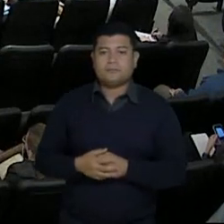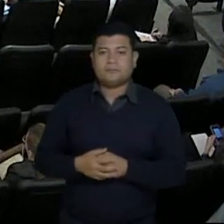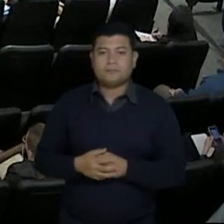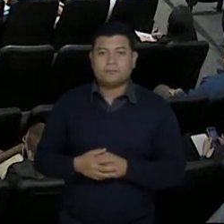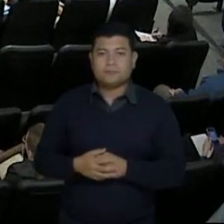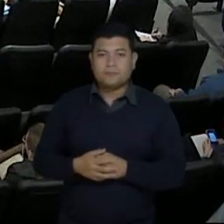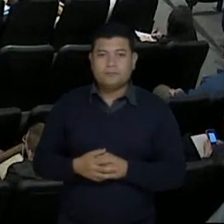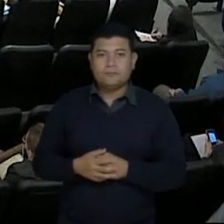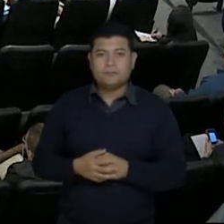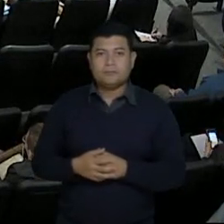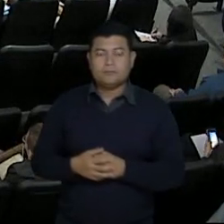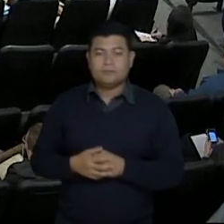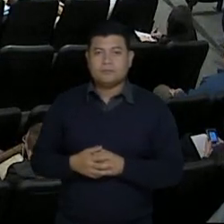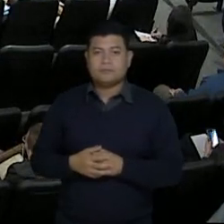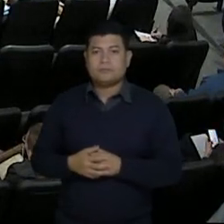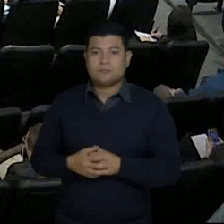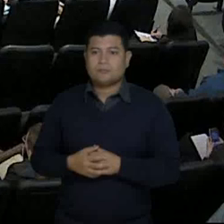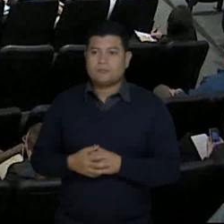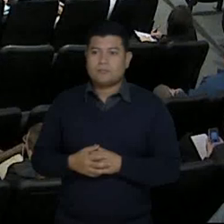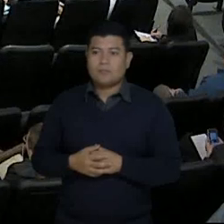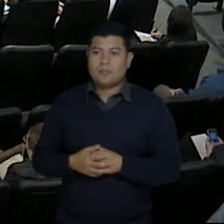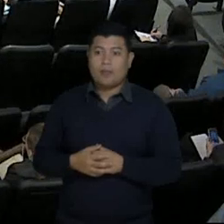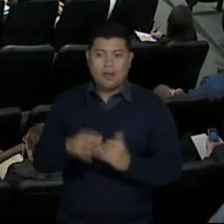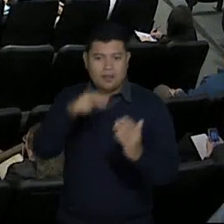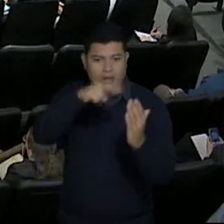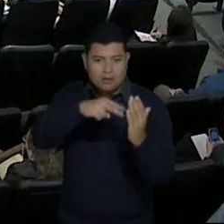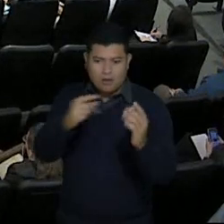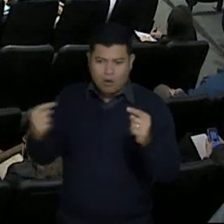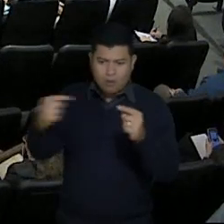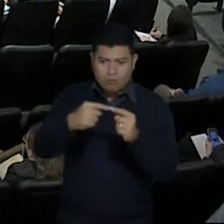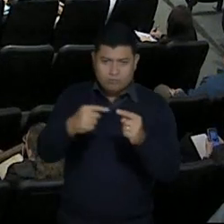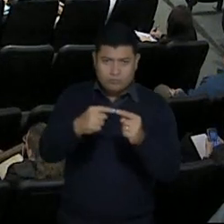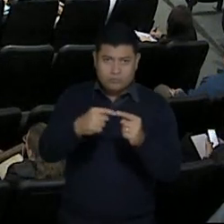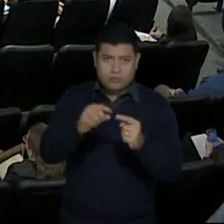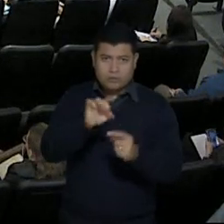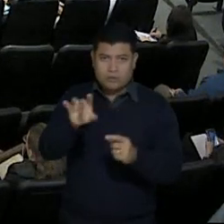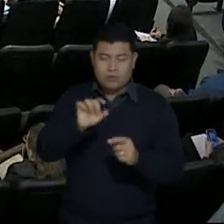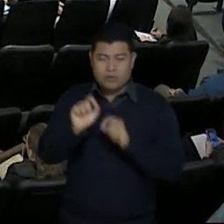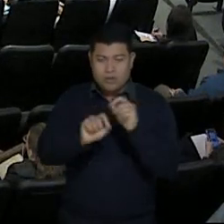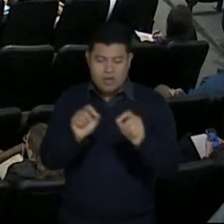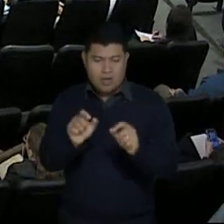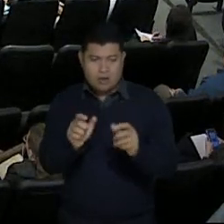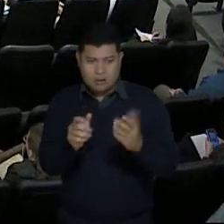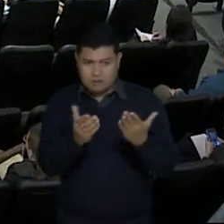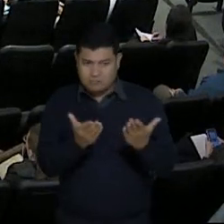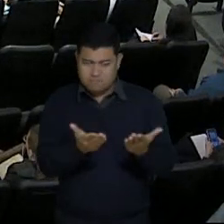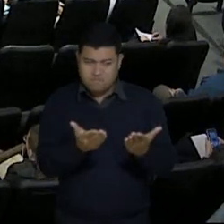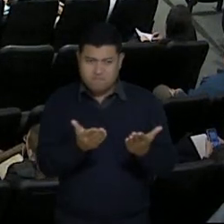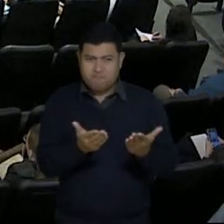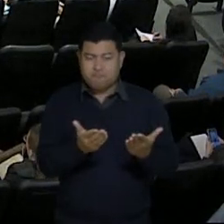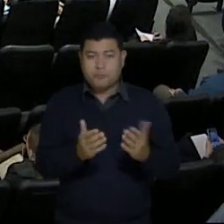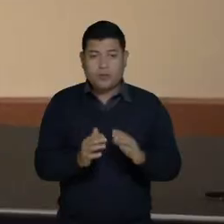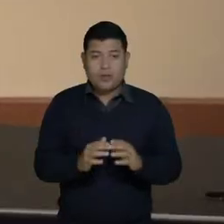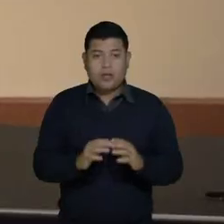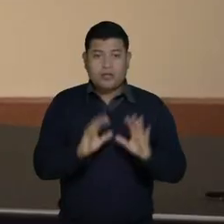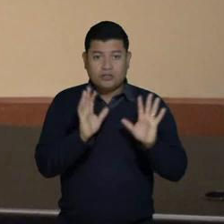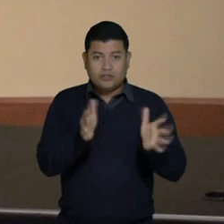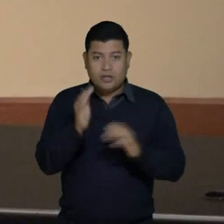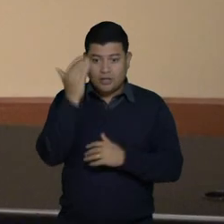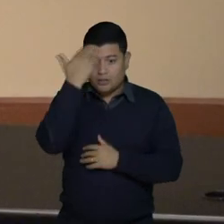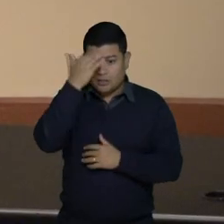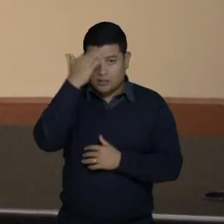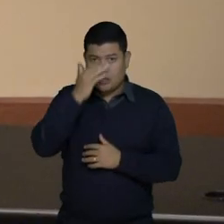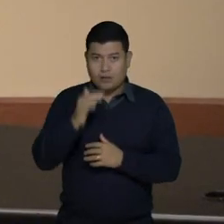não apenas ficar naquela fase logográfica que Ele já descobriu que